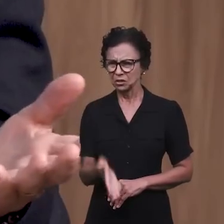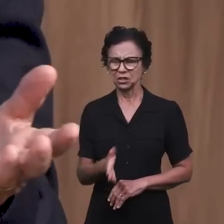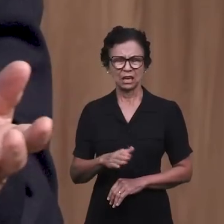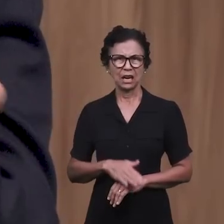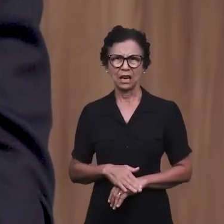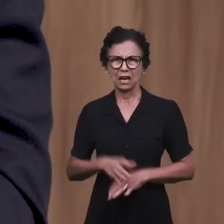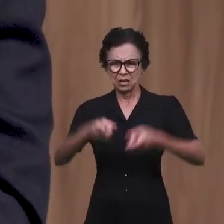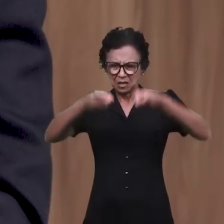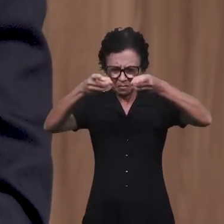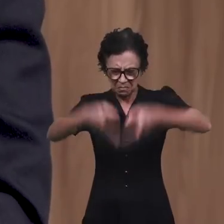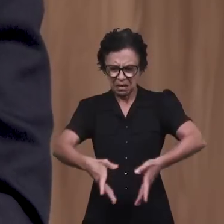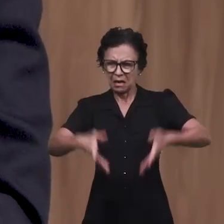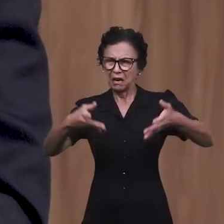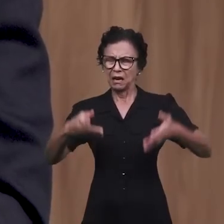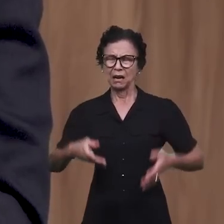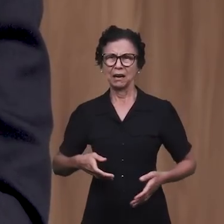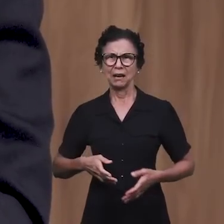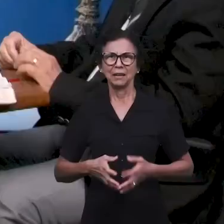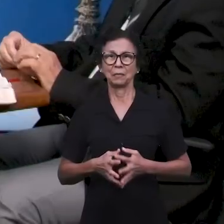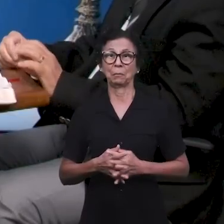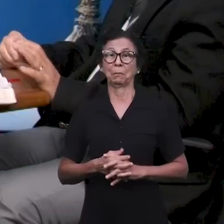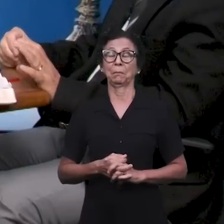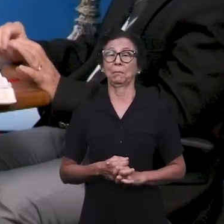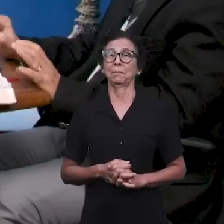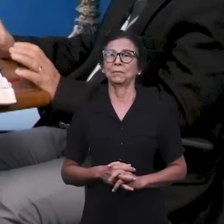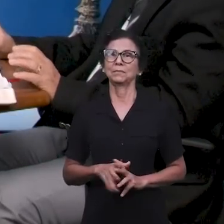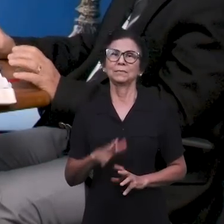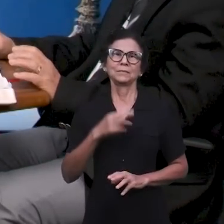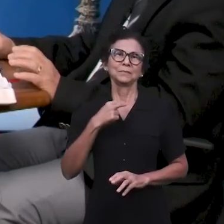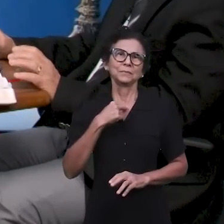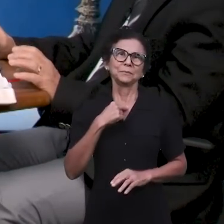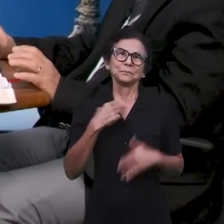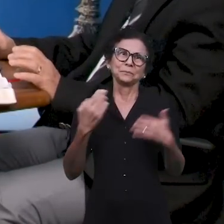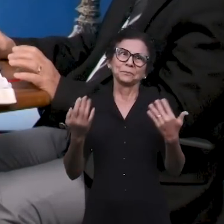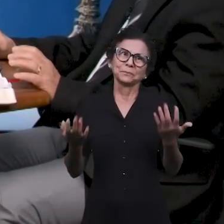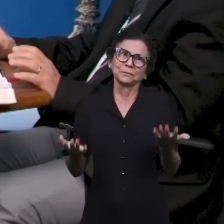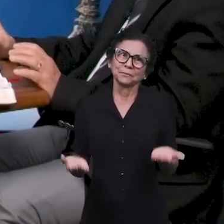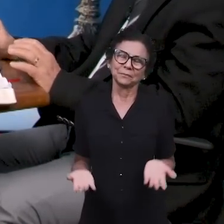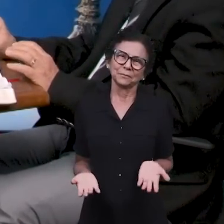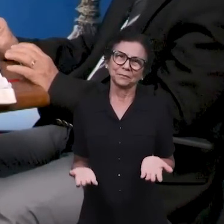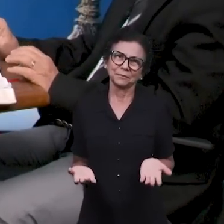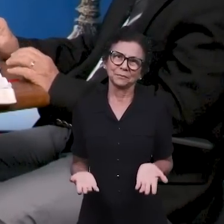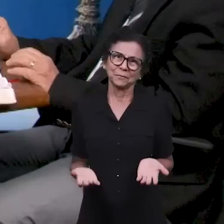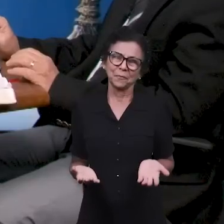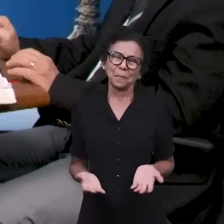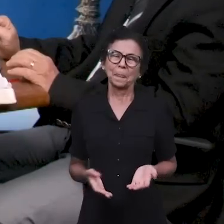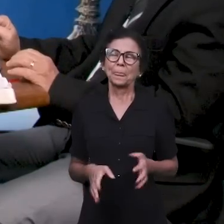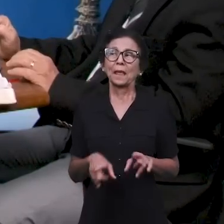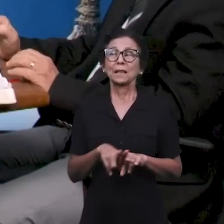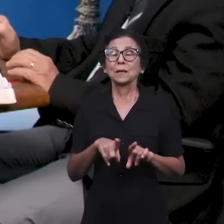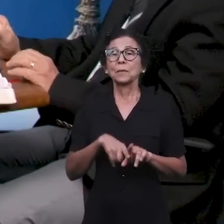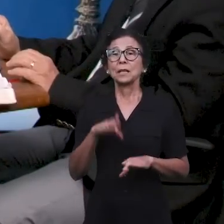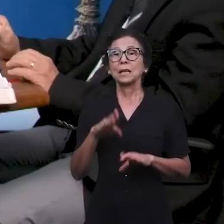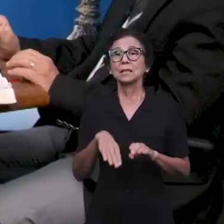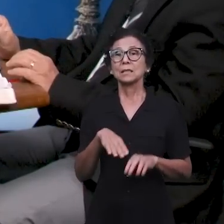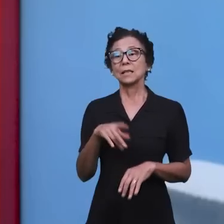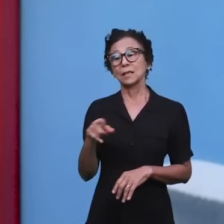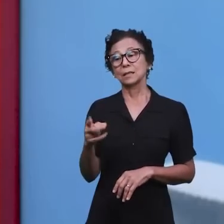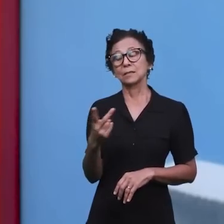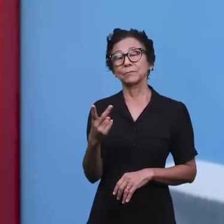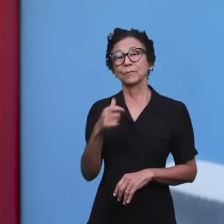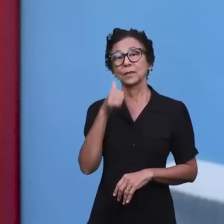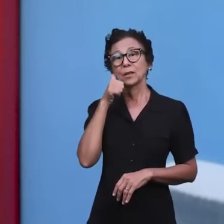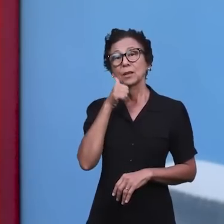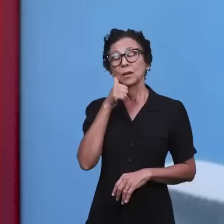para esperar uma mensagem de conforto, né? Até mesmo comentário, às vezes o irmão ou a irmã veio de uma luta